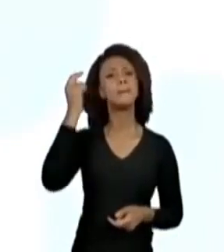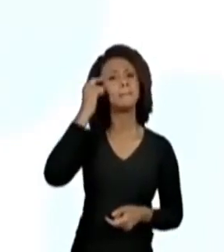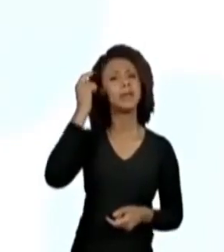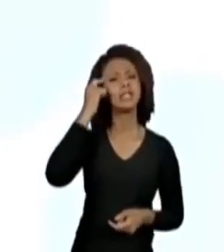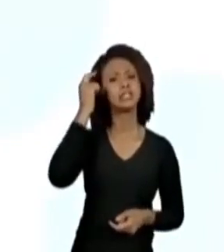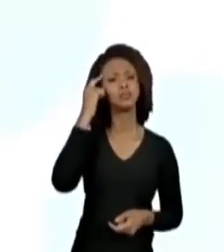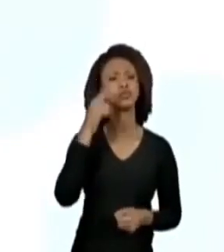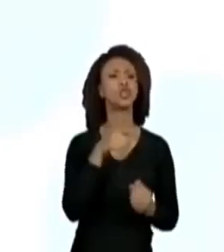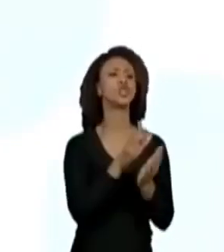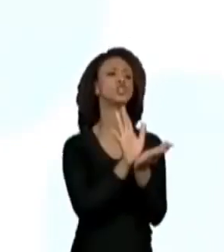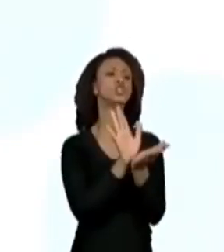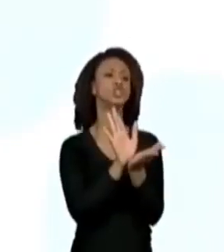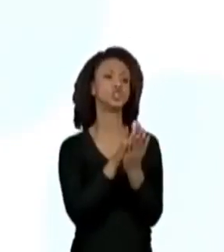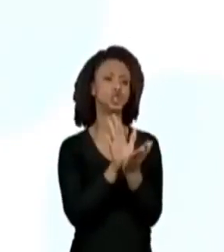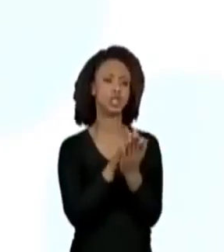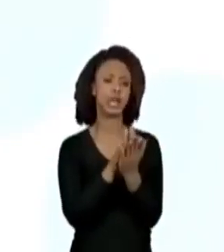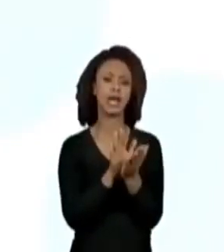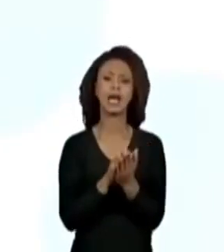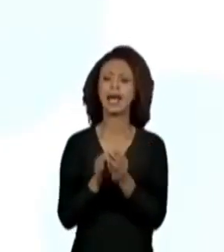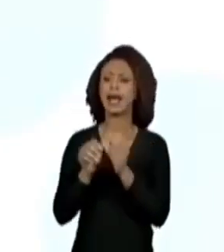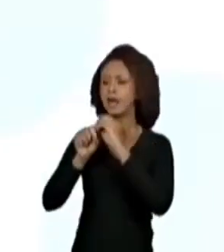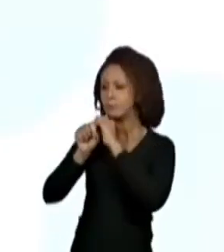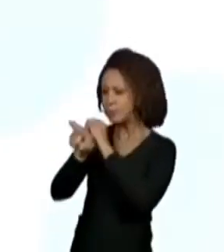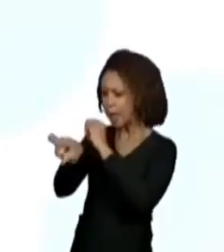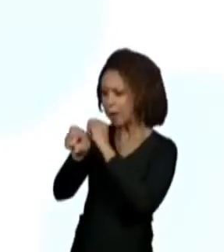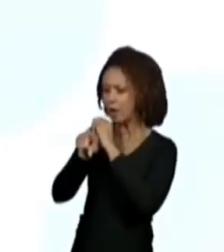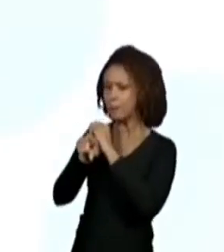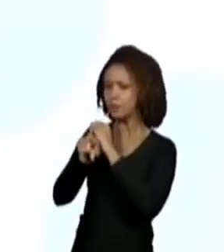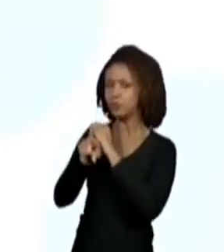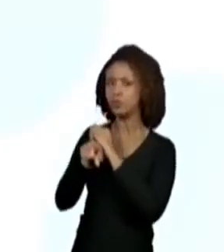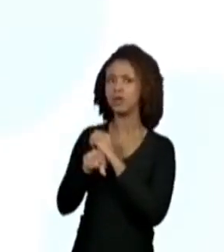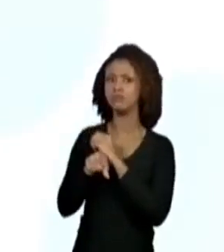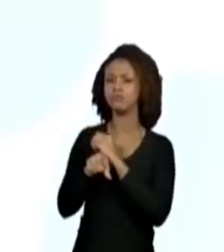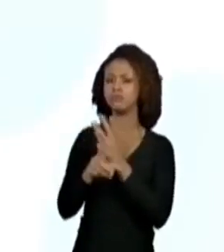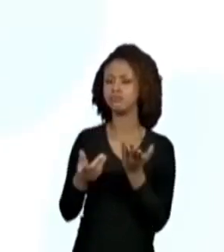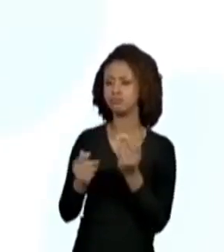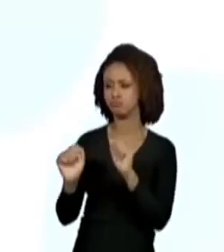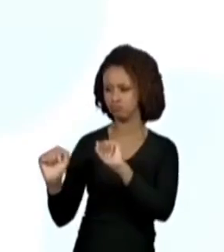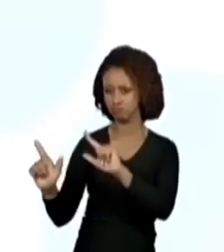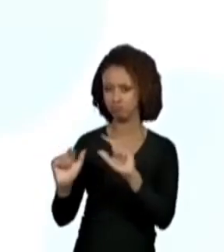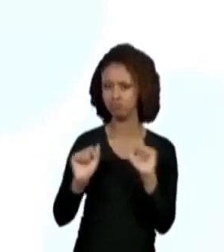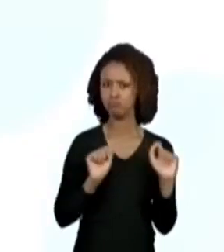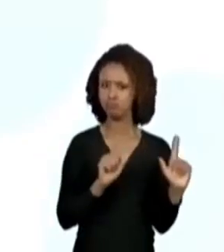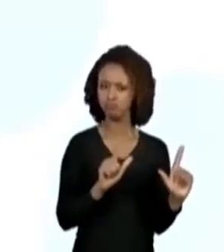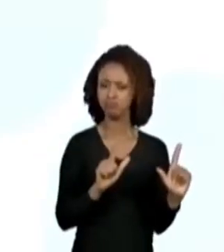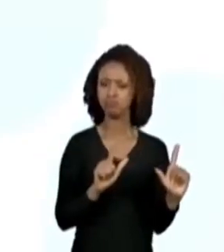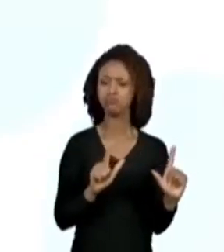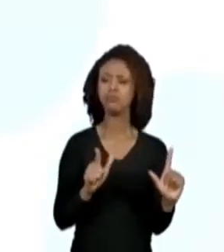Considerando o jacaré e o tamanduá, vamos voltar na imagem, né? Qual deles é o mais